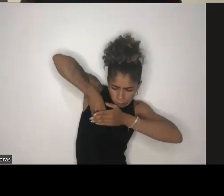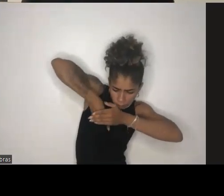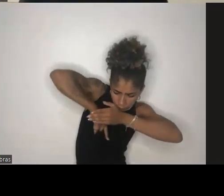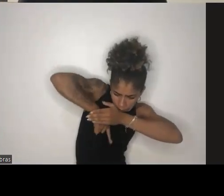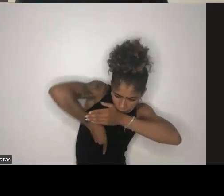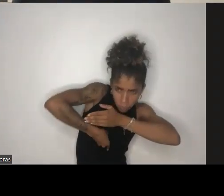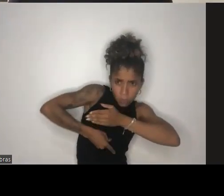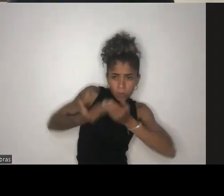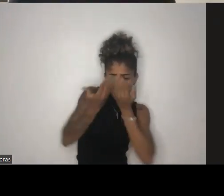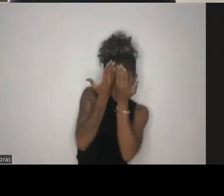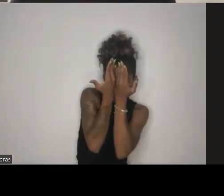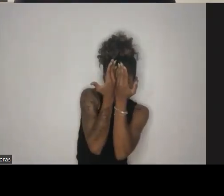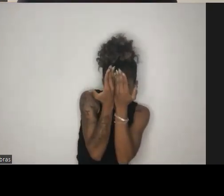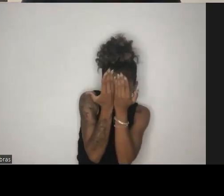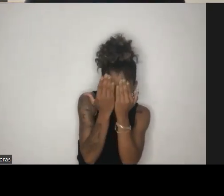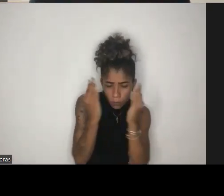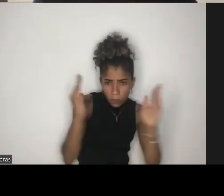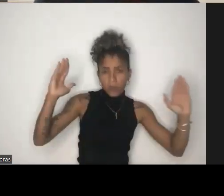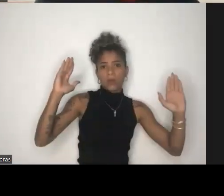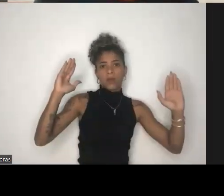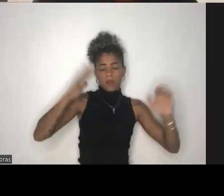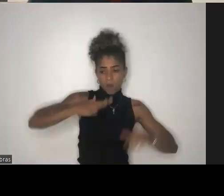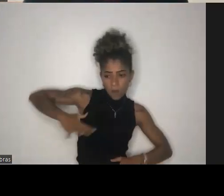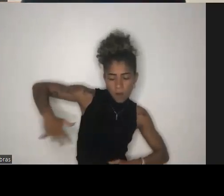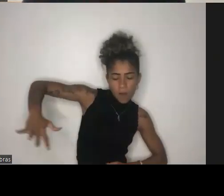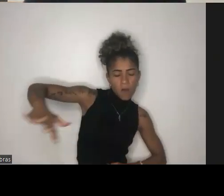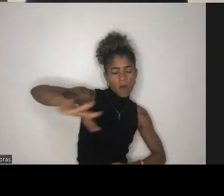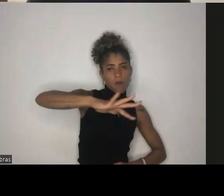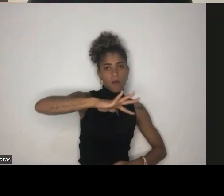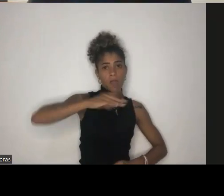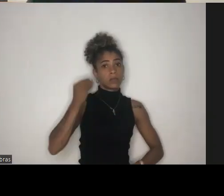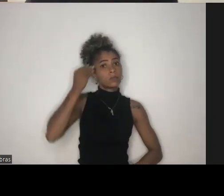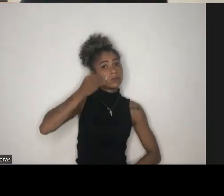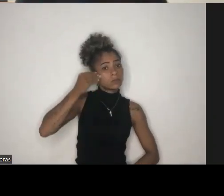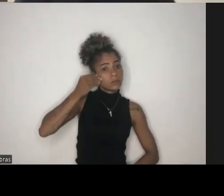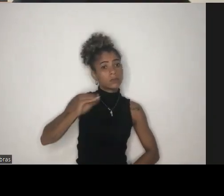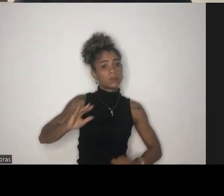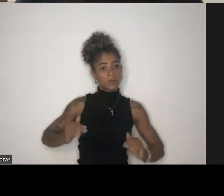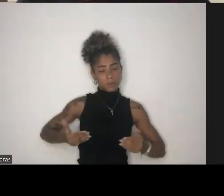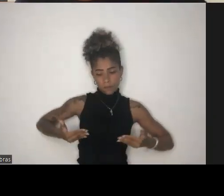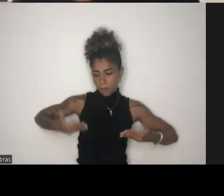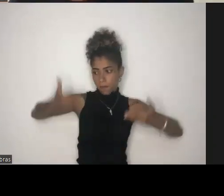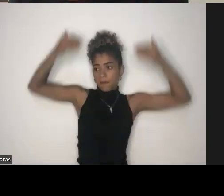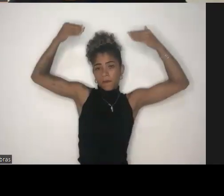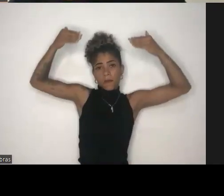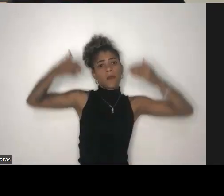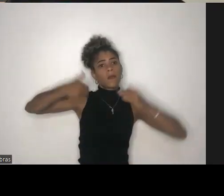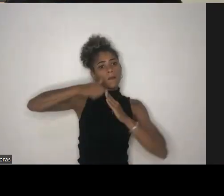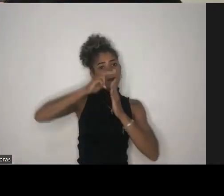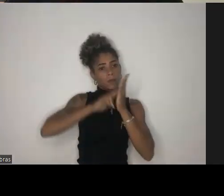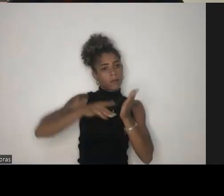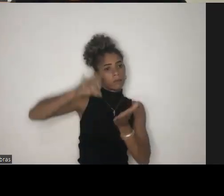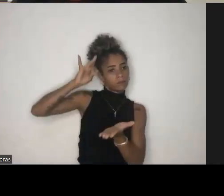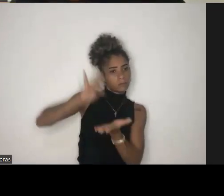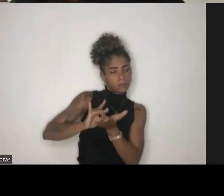eu comecei a fazer cenário E aí essa experiência aqui que é uma foto do meu atelier onde eu pintava já com uma maquete e